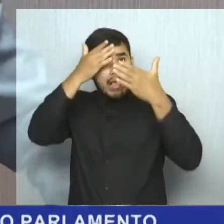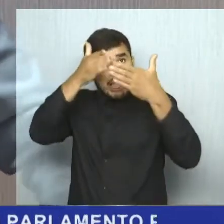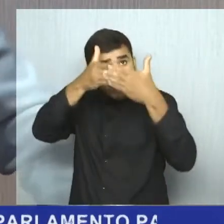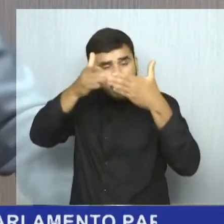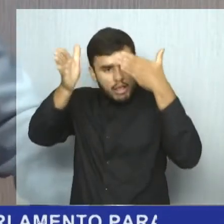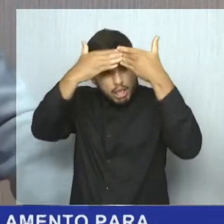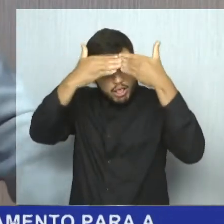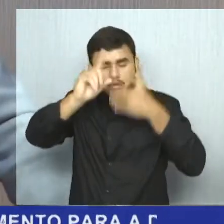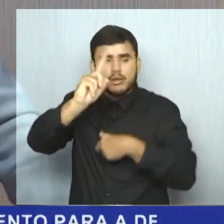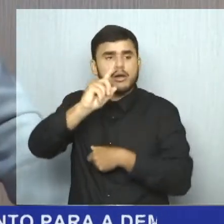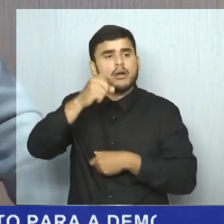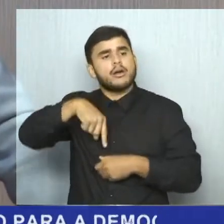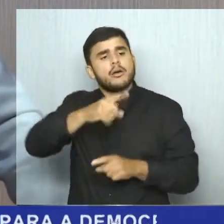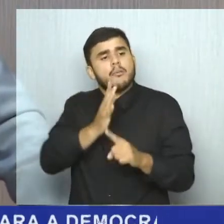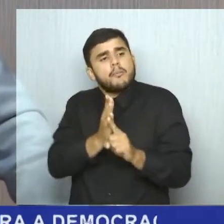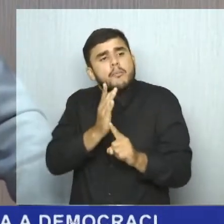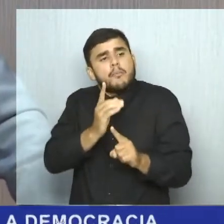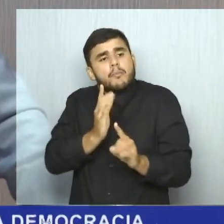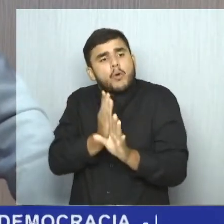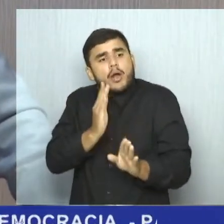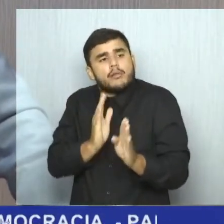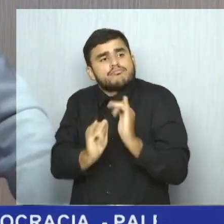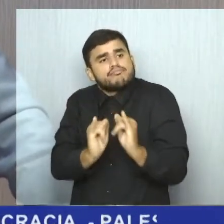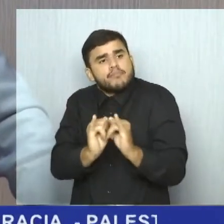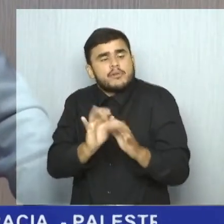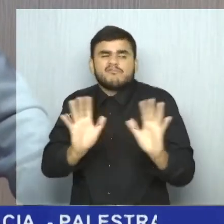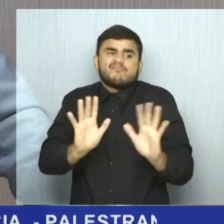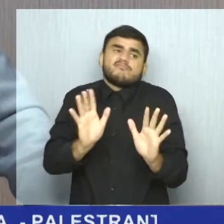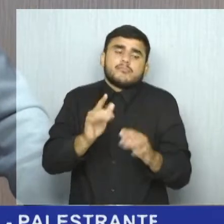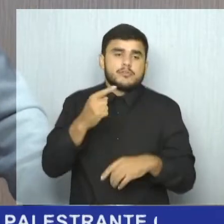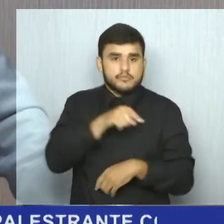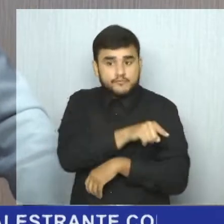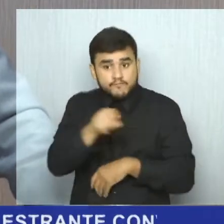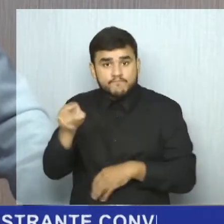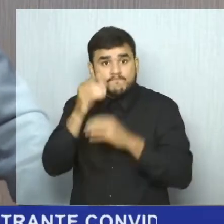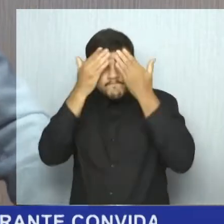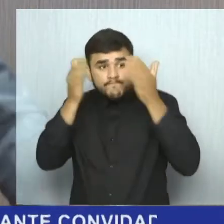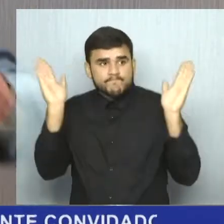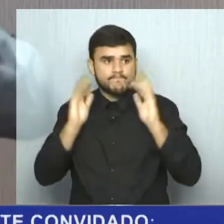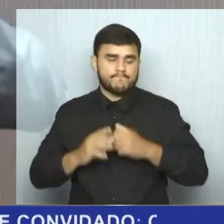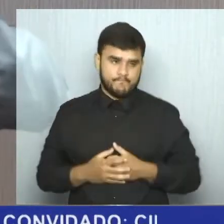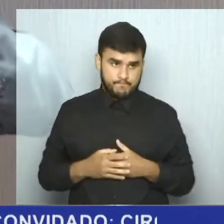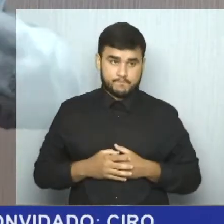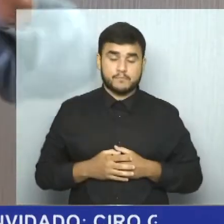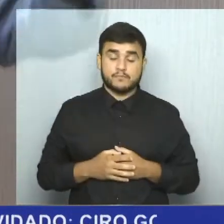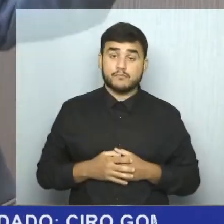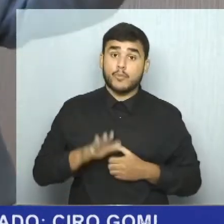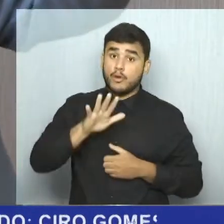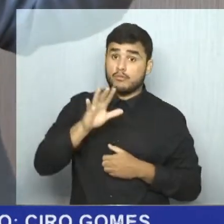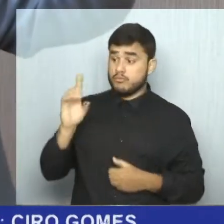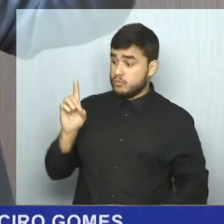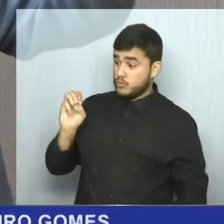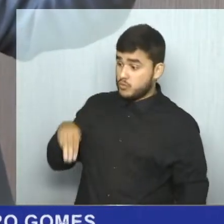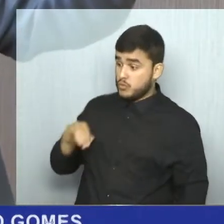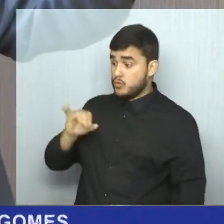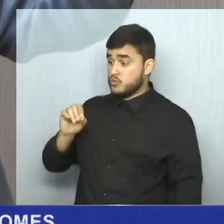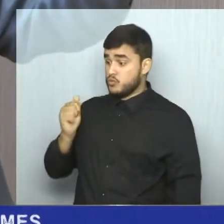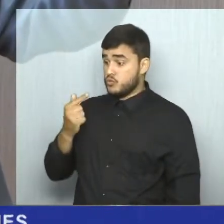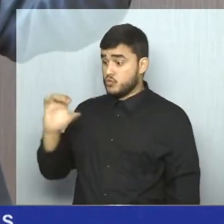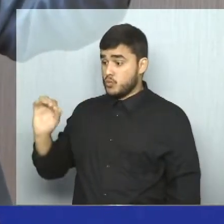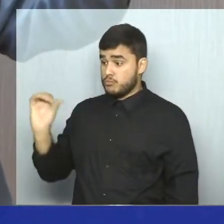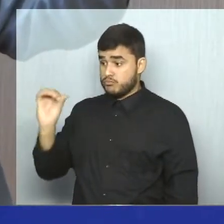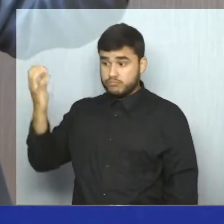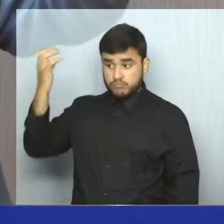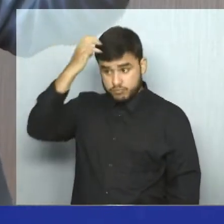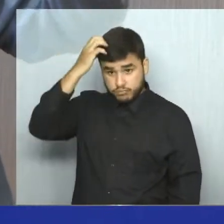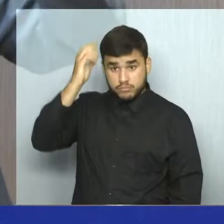hoje permitem a todos nós. Pois bem, Dom João VI é o estadista que, transgredindo as fronteiras do Tratado de